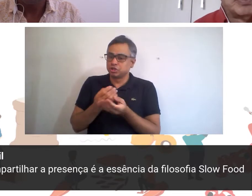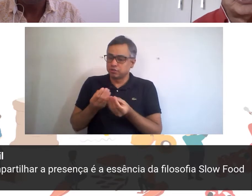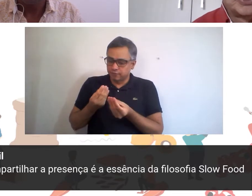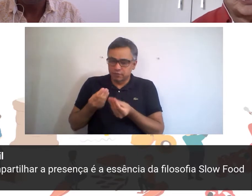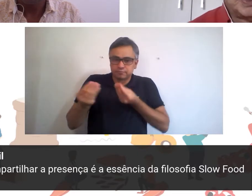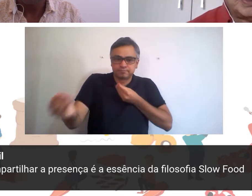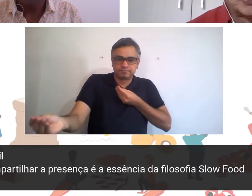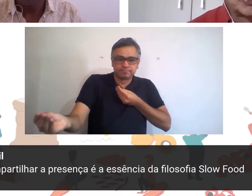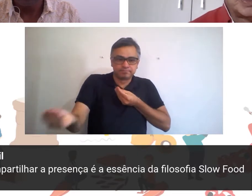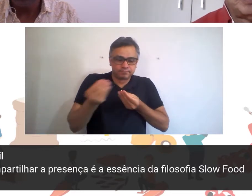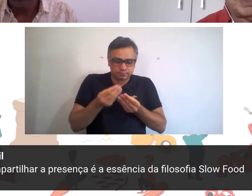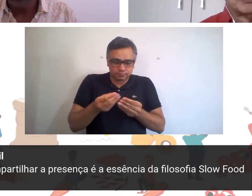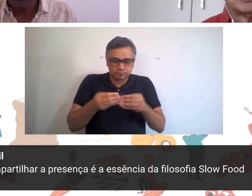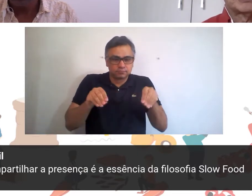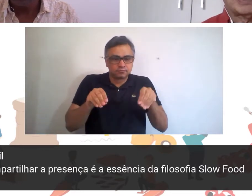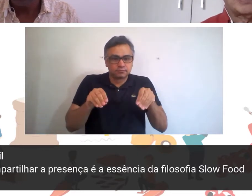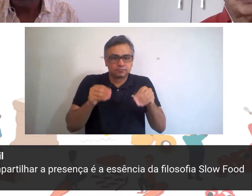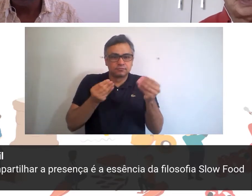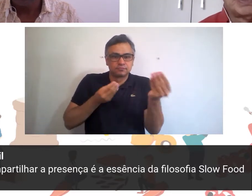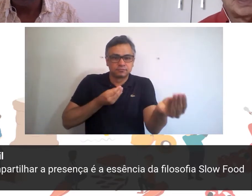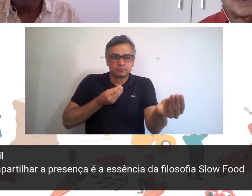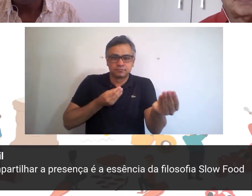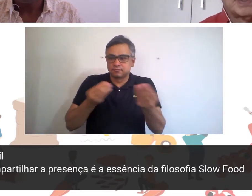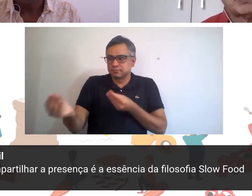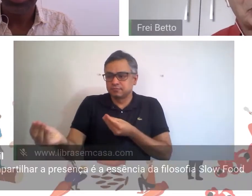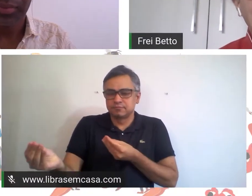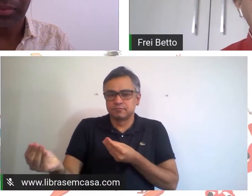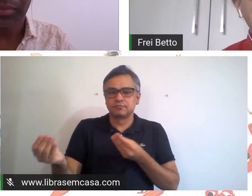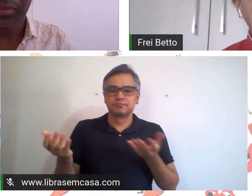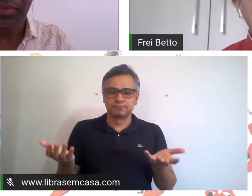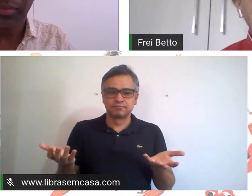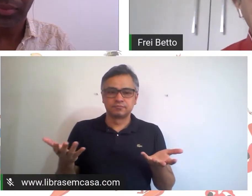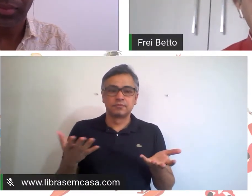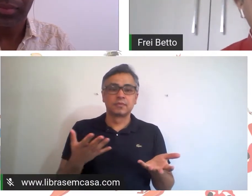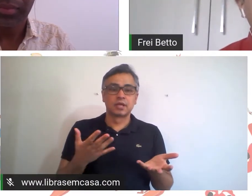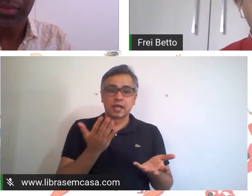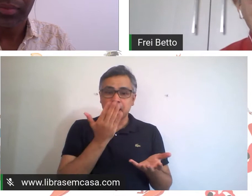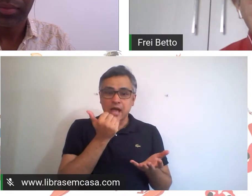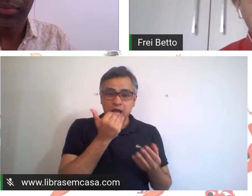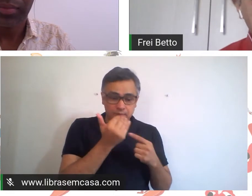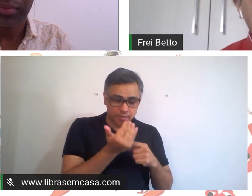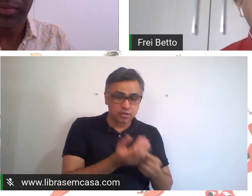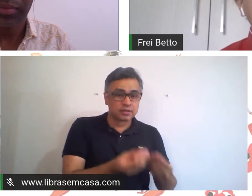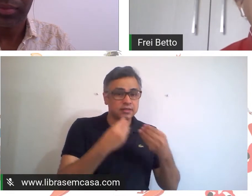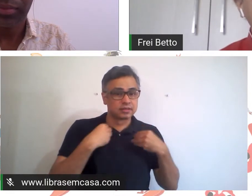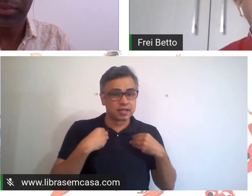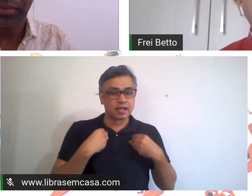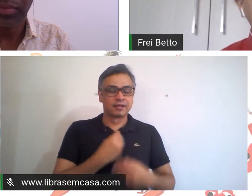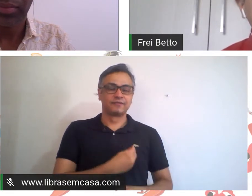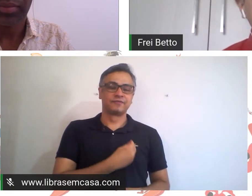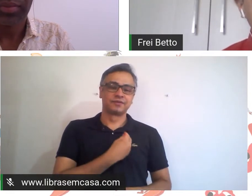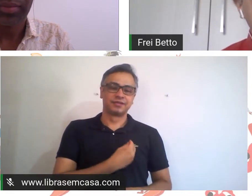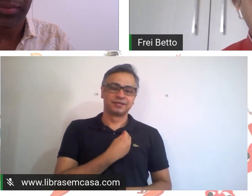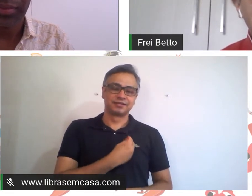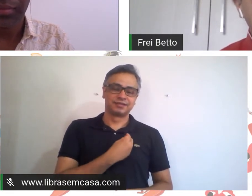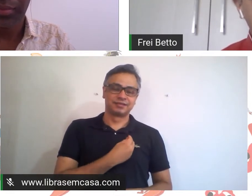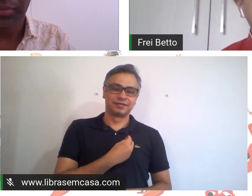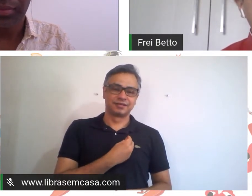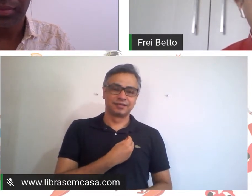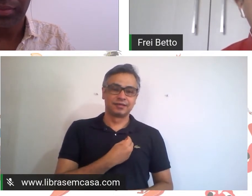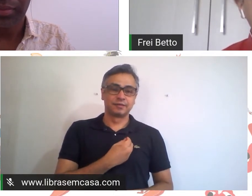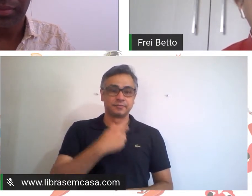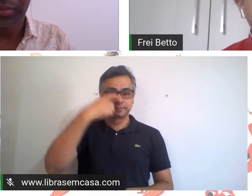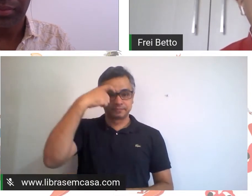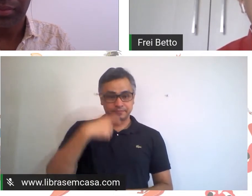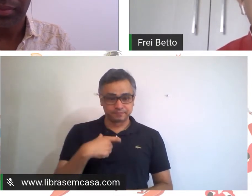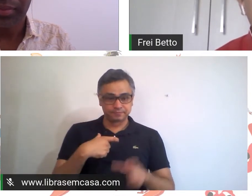como eu disse no início, o alimento nos traz vida, quando eu partilho com você uma